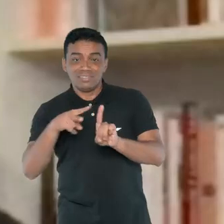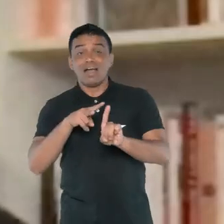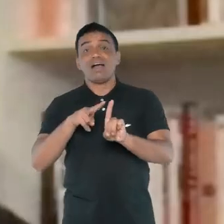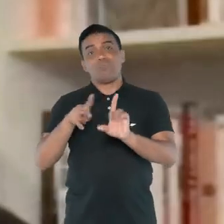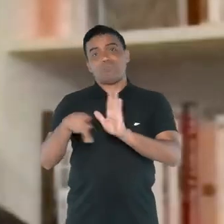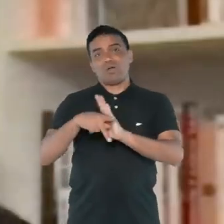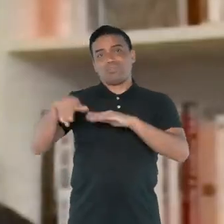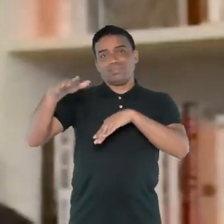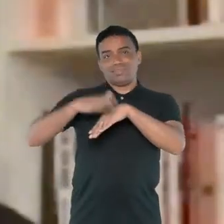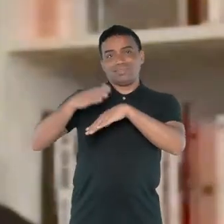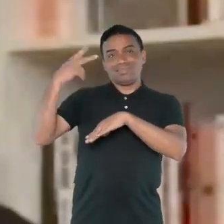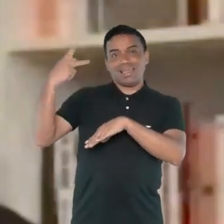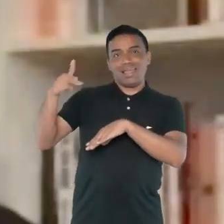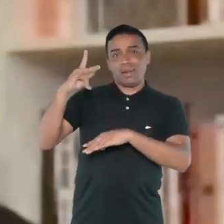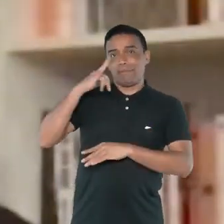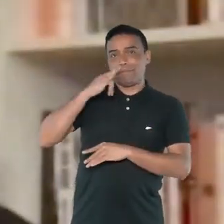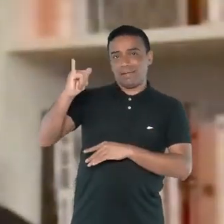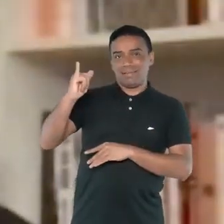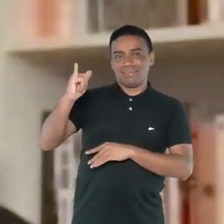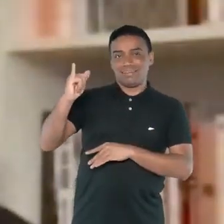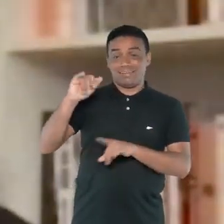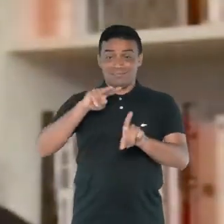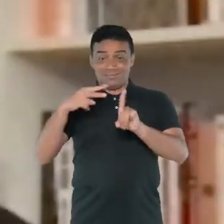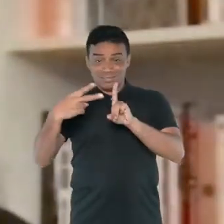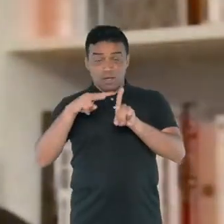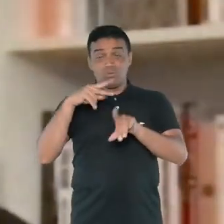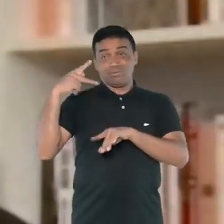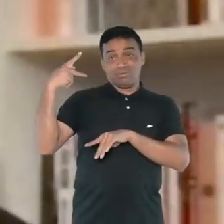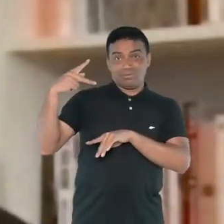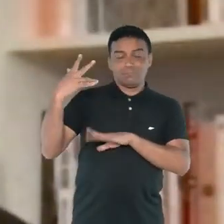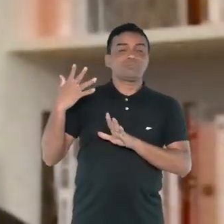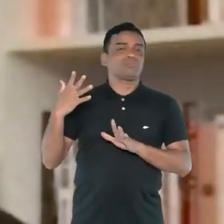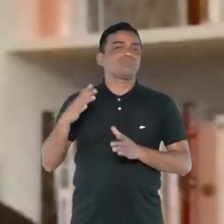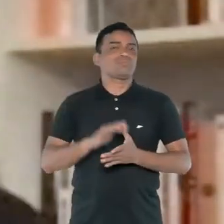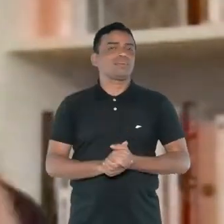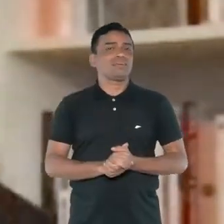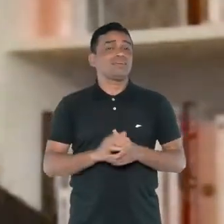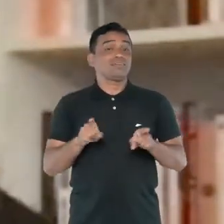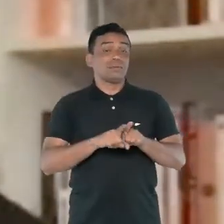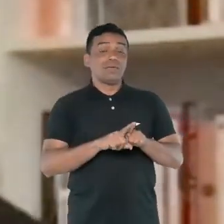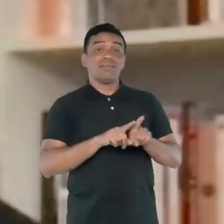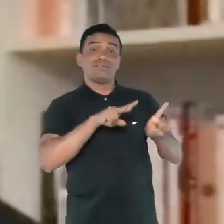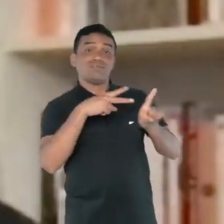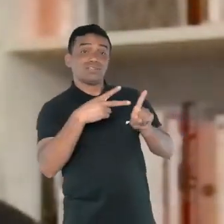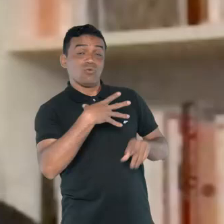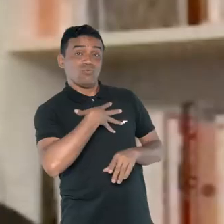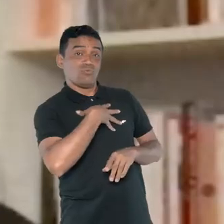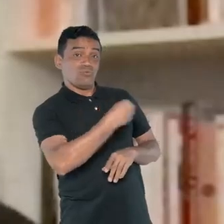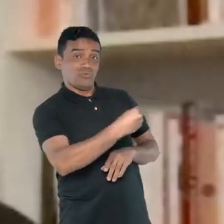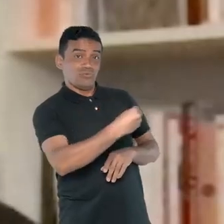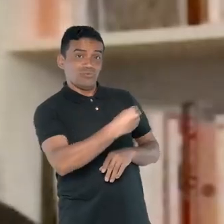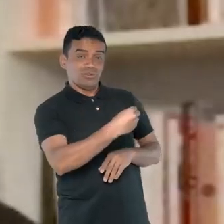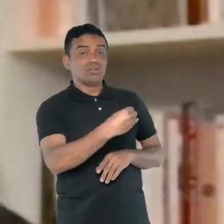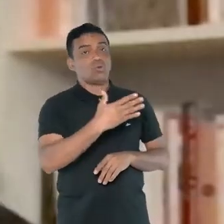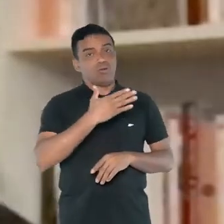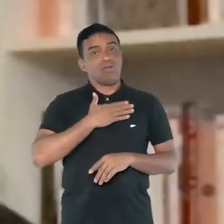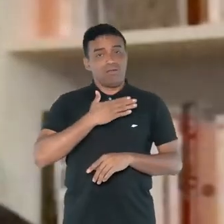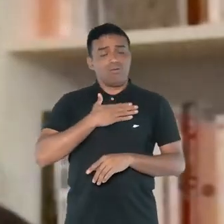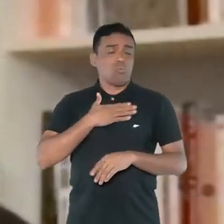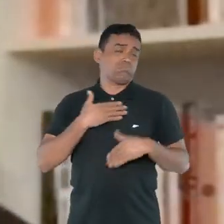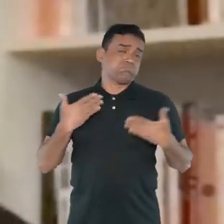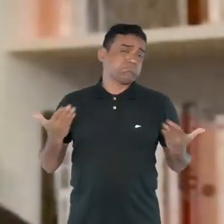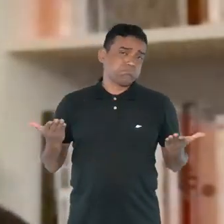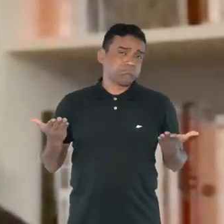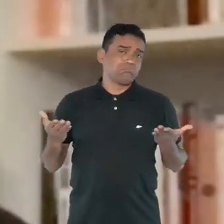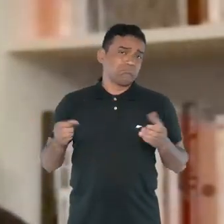pai, não é? Aqui também há vários textos sobre os filhos, e eu, como aliás